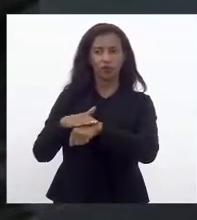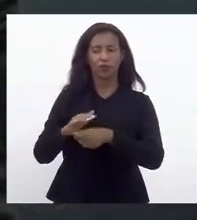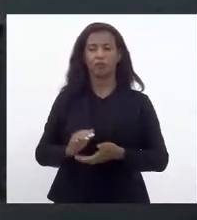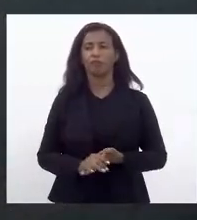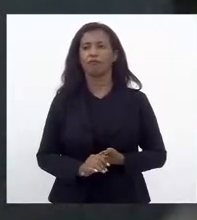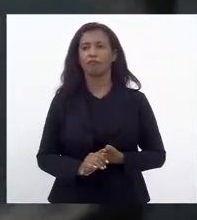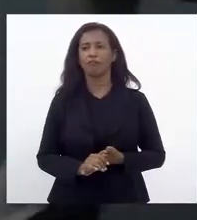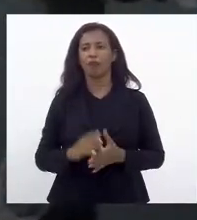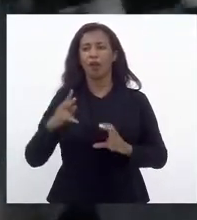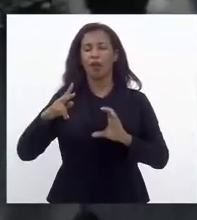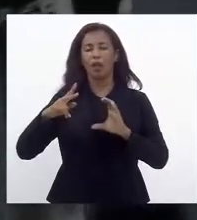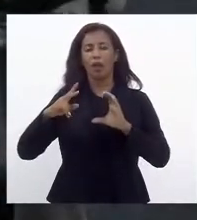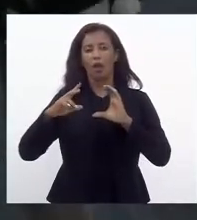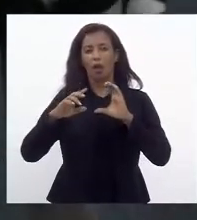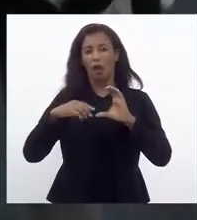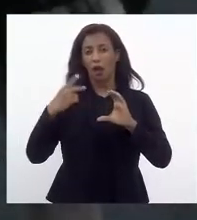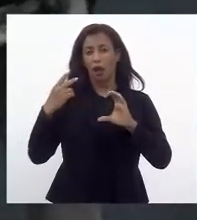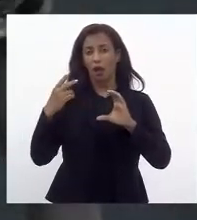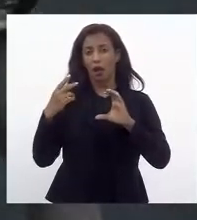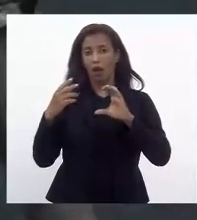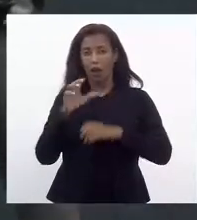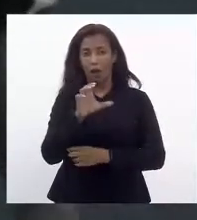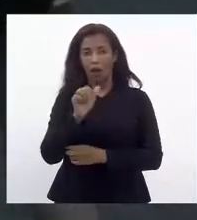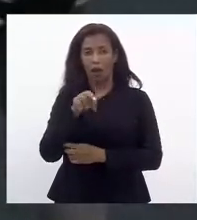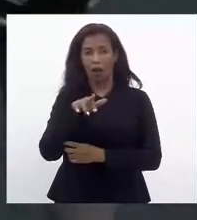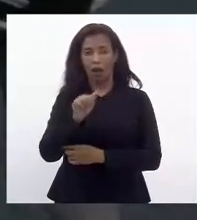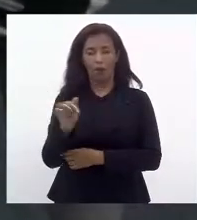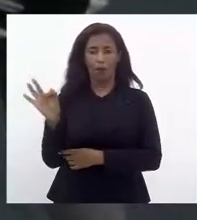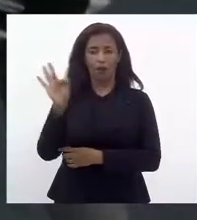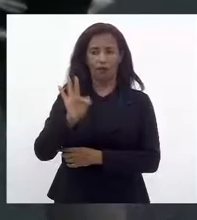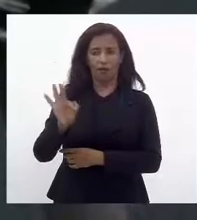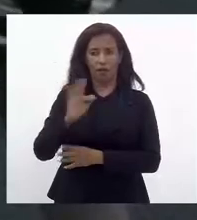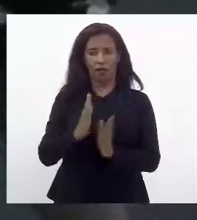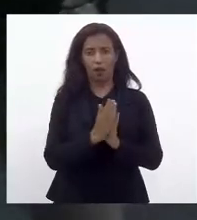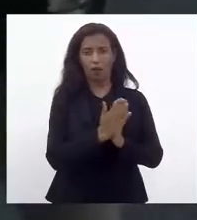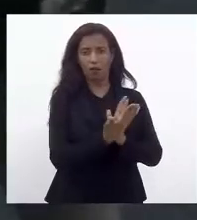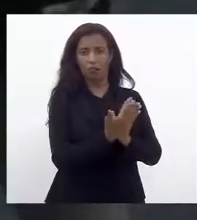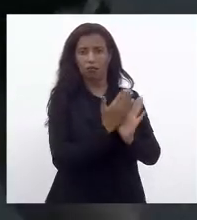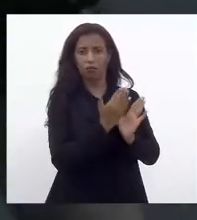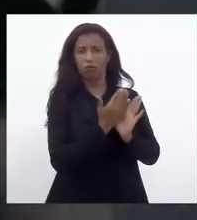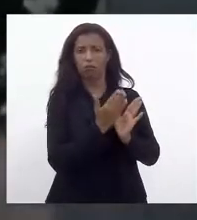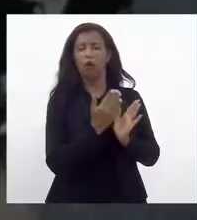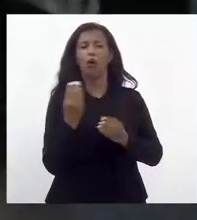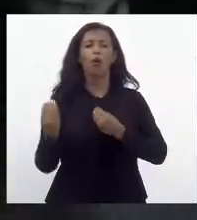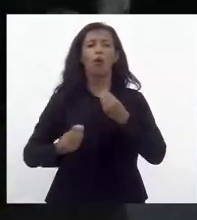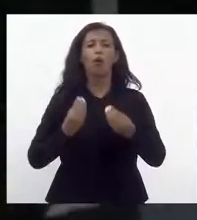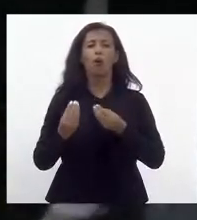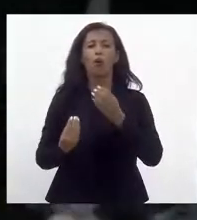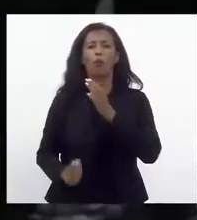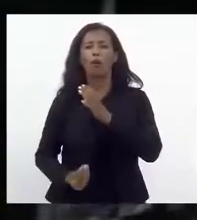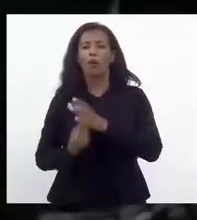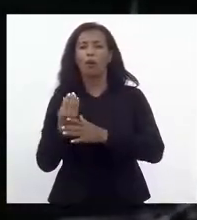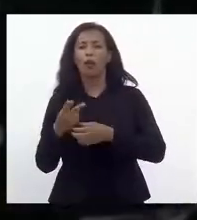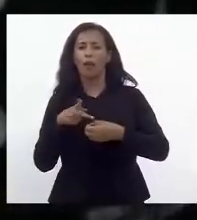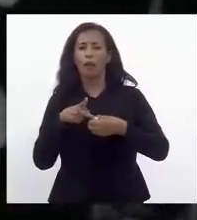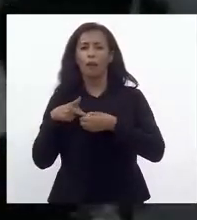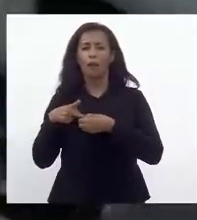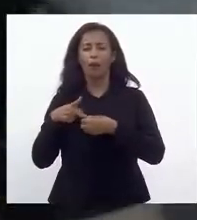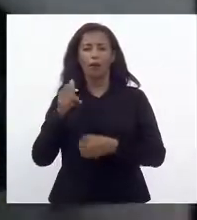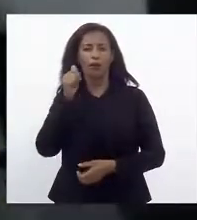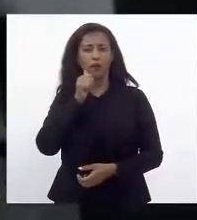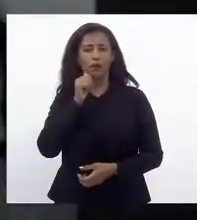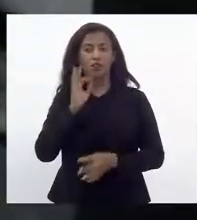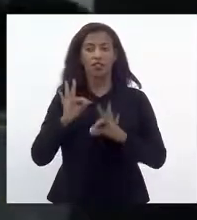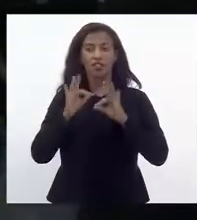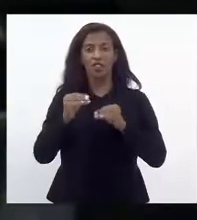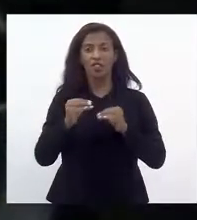a Câmara Federal, a Procuradoria da Mulher, criou uma cartilha de como criar a Procuradoria da Mulher, ou seja, já está